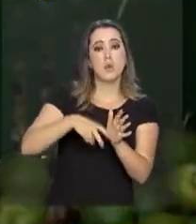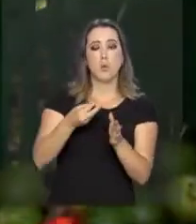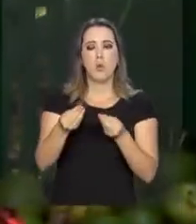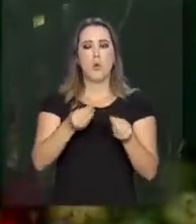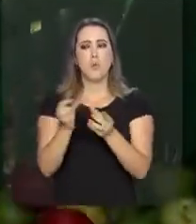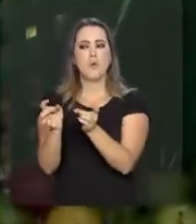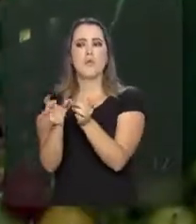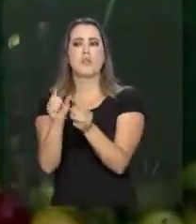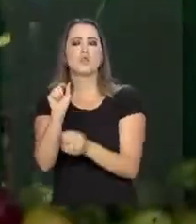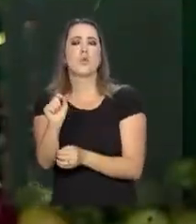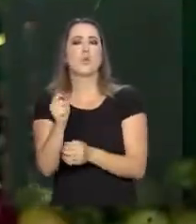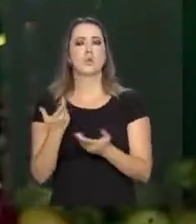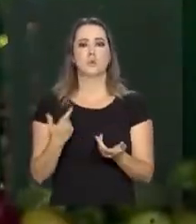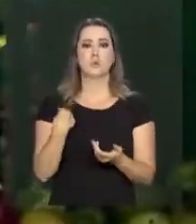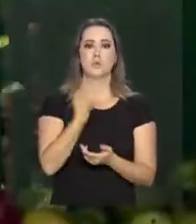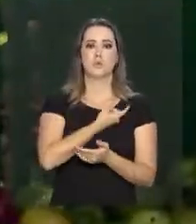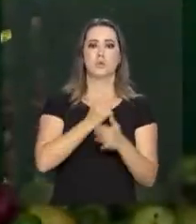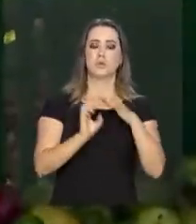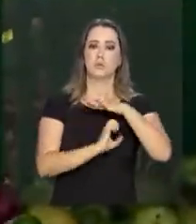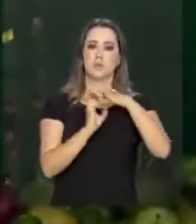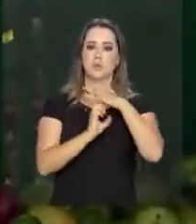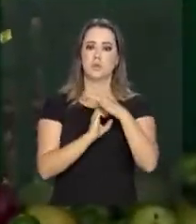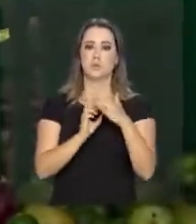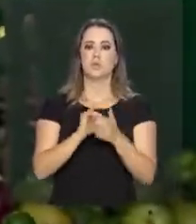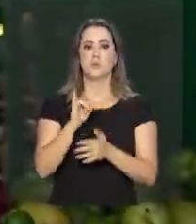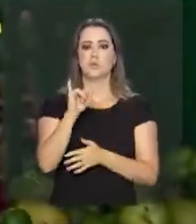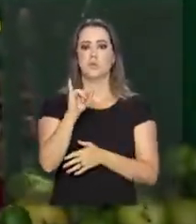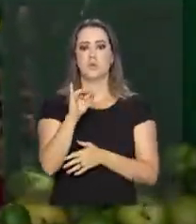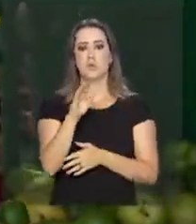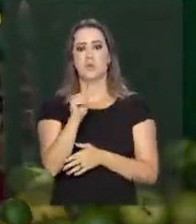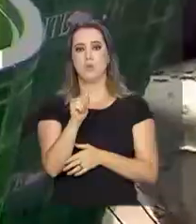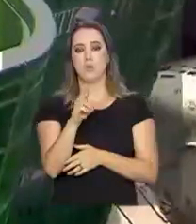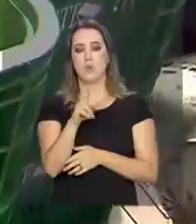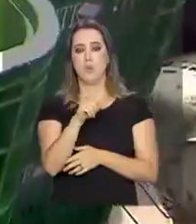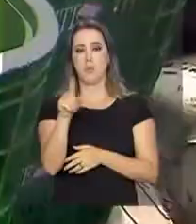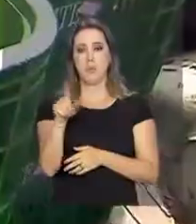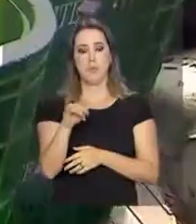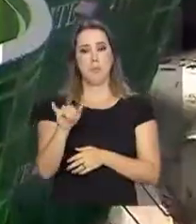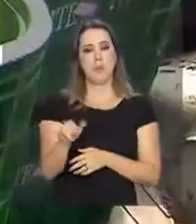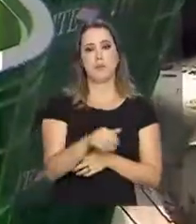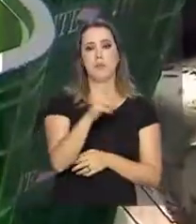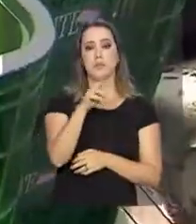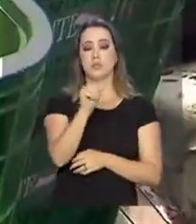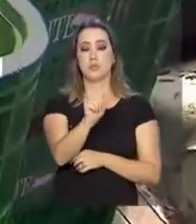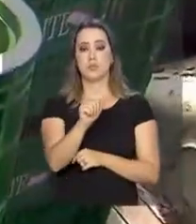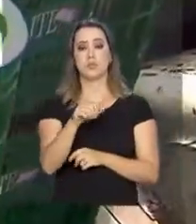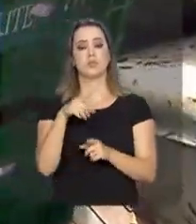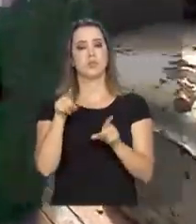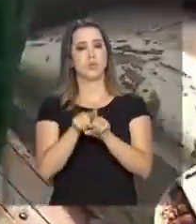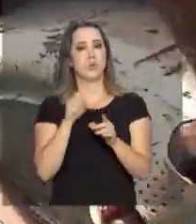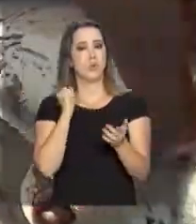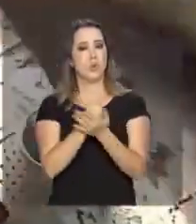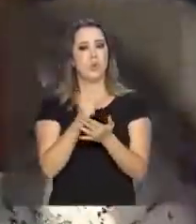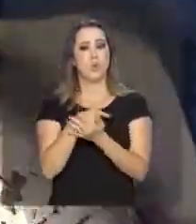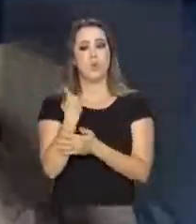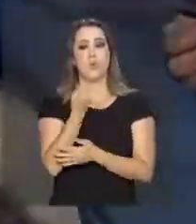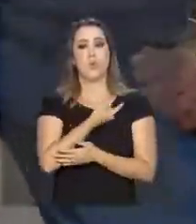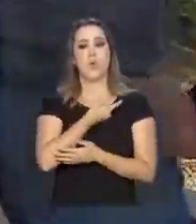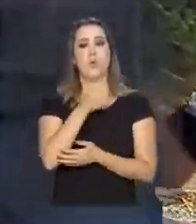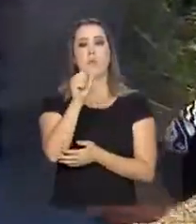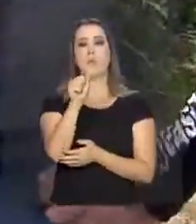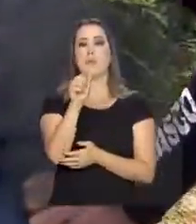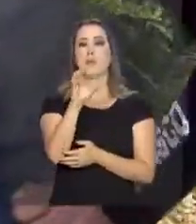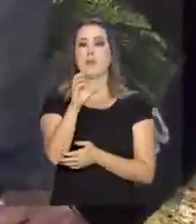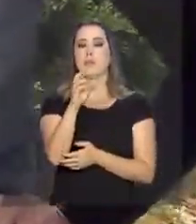Nós temos uma empresa que ela é situada em Ubajara, Ceará, que é uma empresa multinacional que compra toda a nossa acerola verde. E